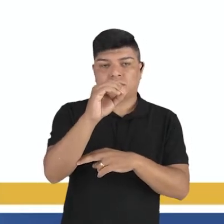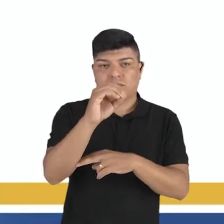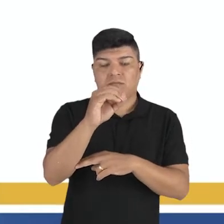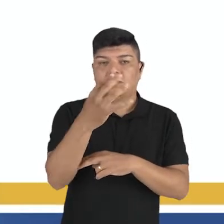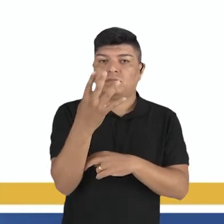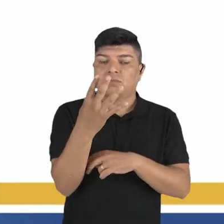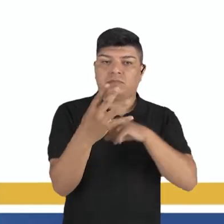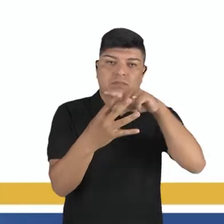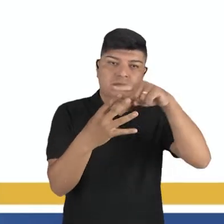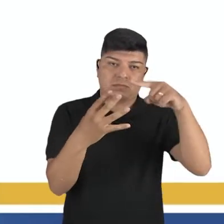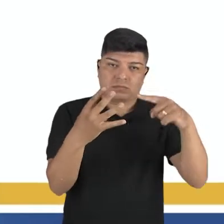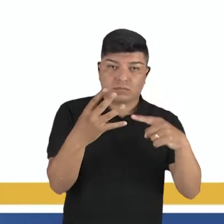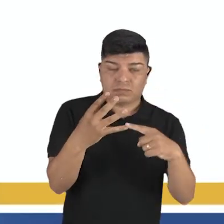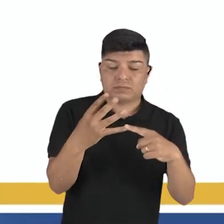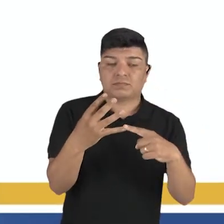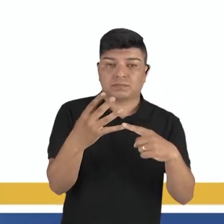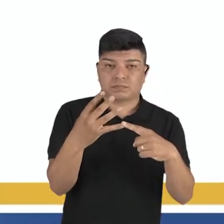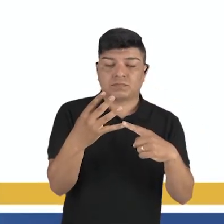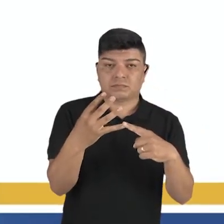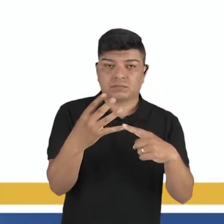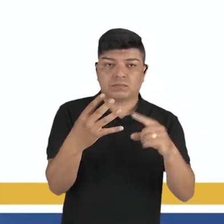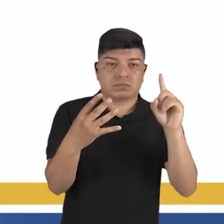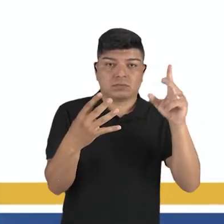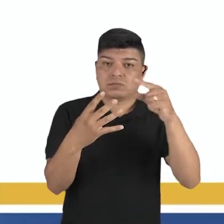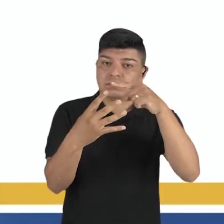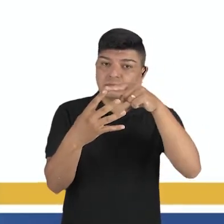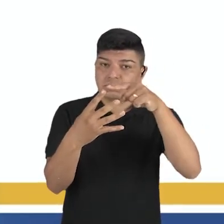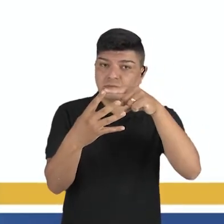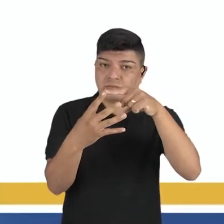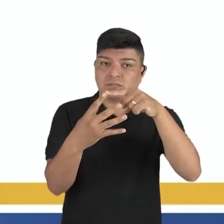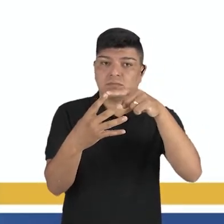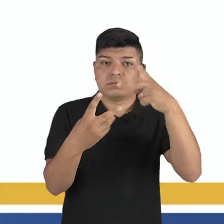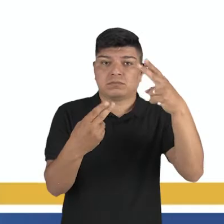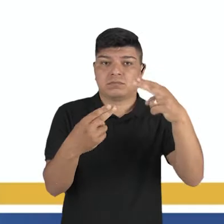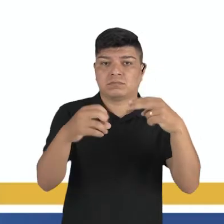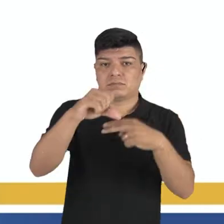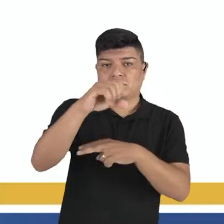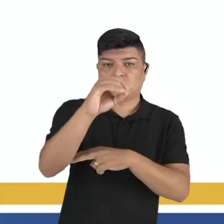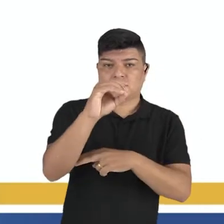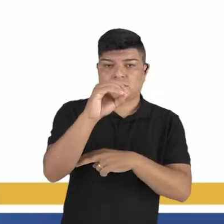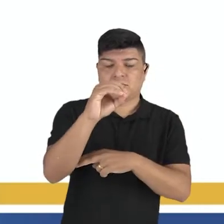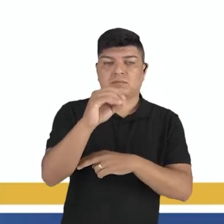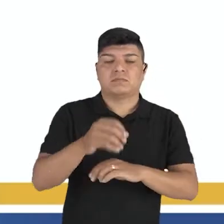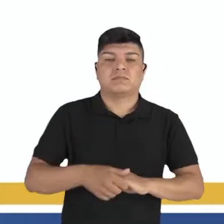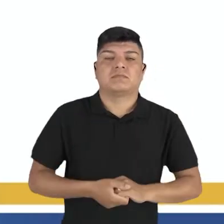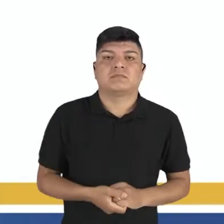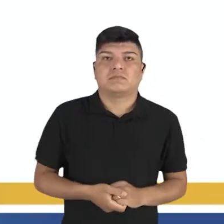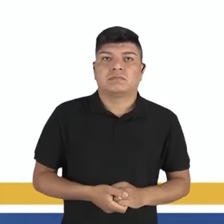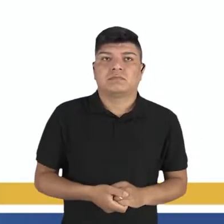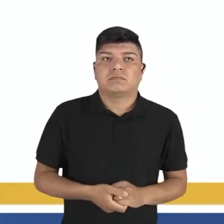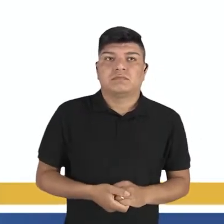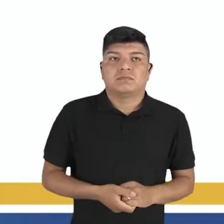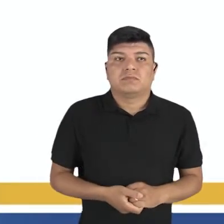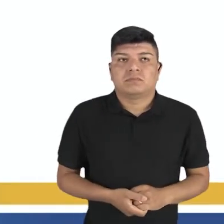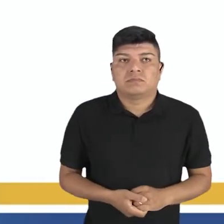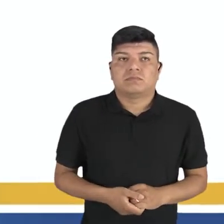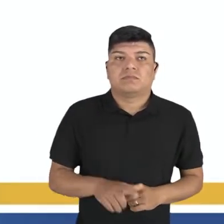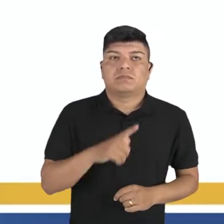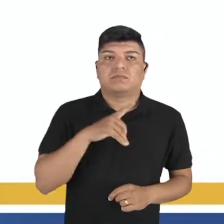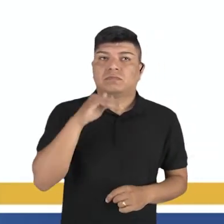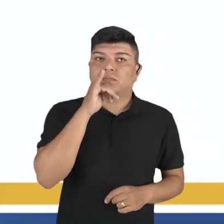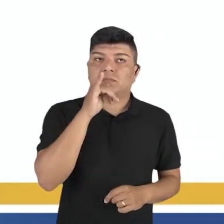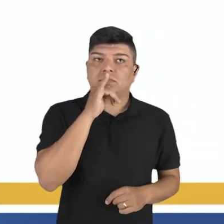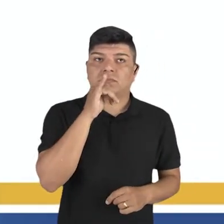quatro partes eu peguei apenas uma, que foi igual a 90. E aí eu tenho um